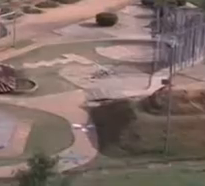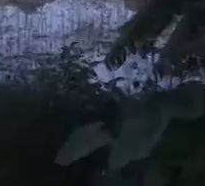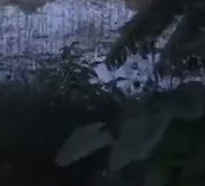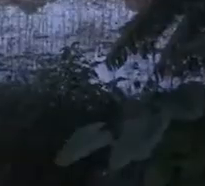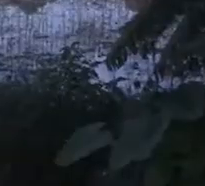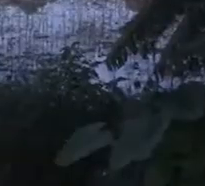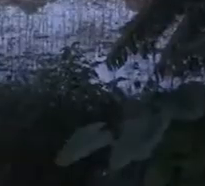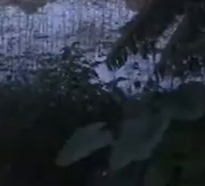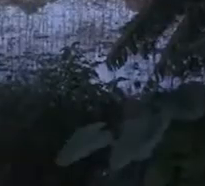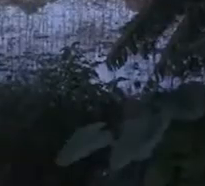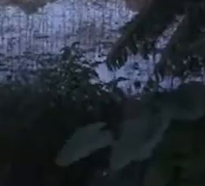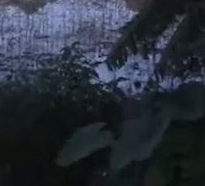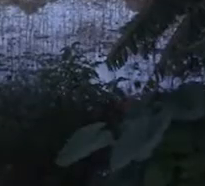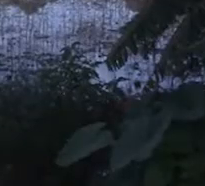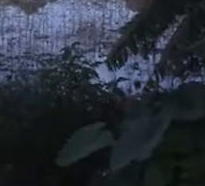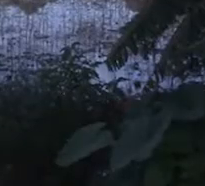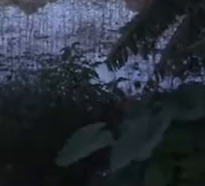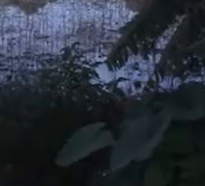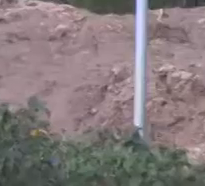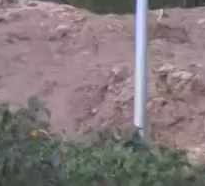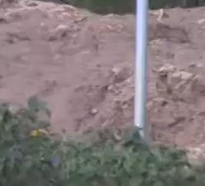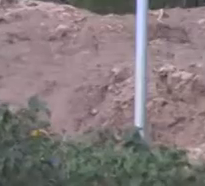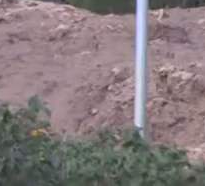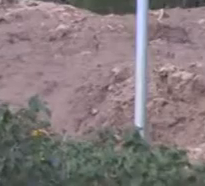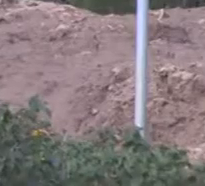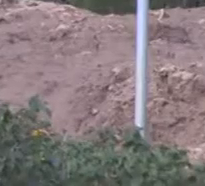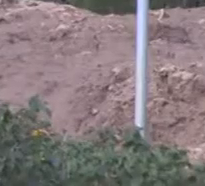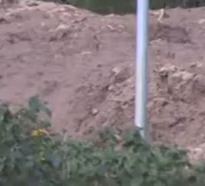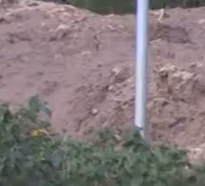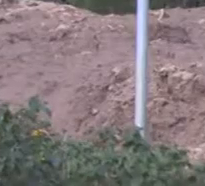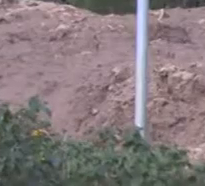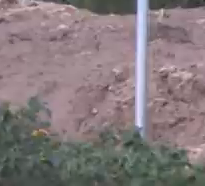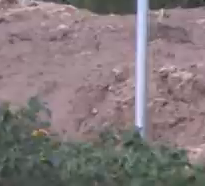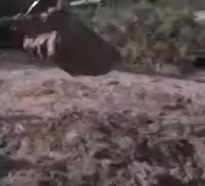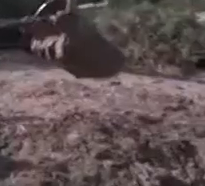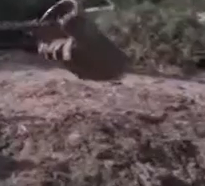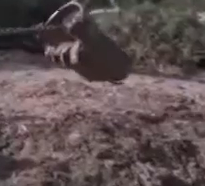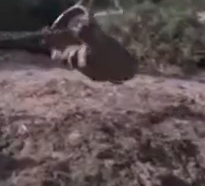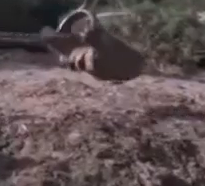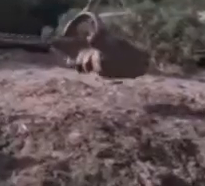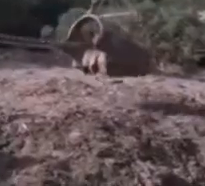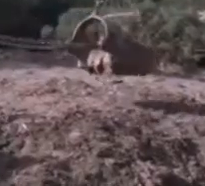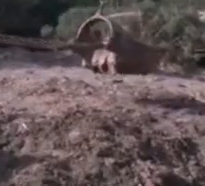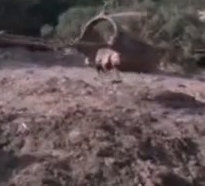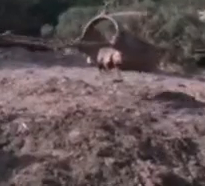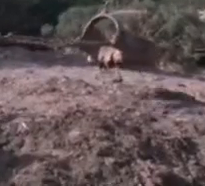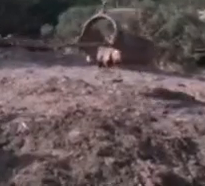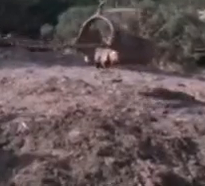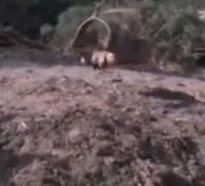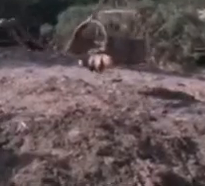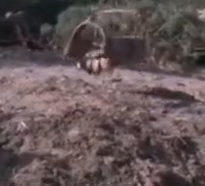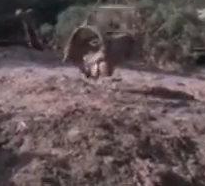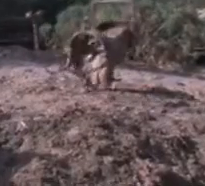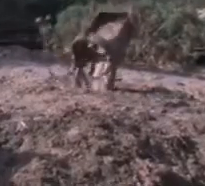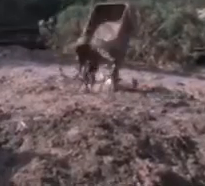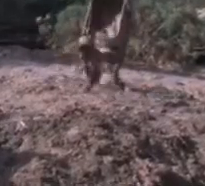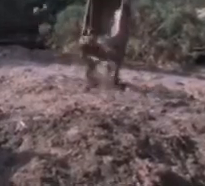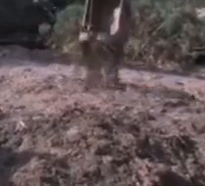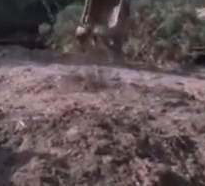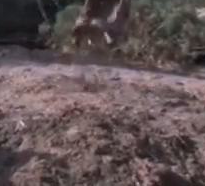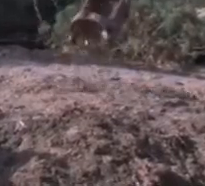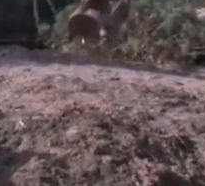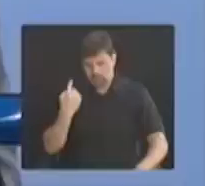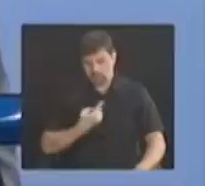que nessa ação a Câmara cumpre o seu papel, não só de fiscalizar, mas de intermediar soluções para as demandas